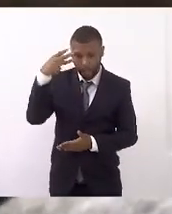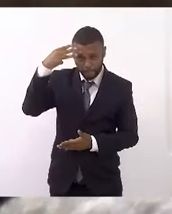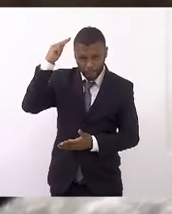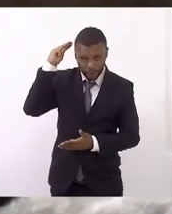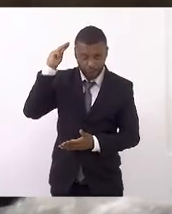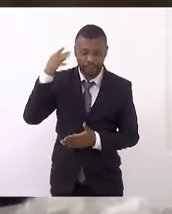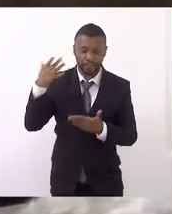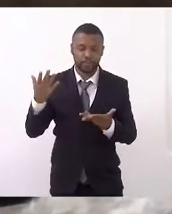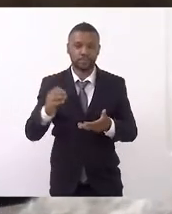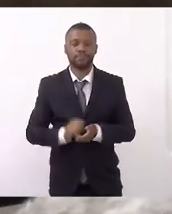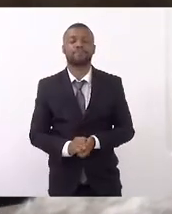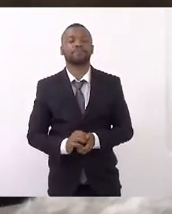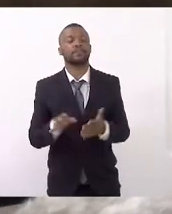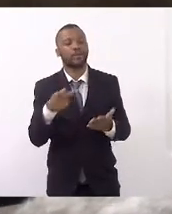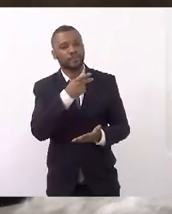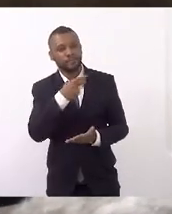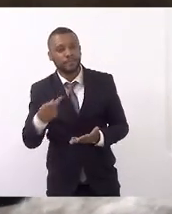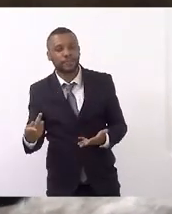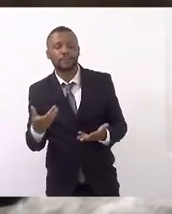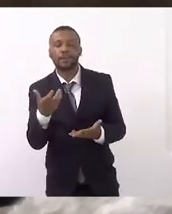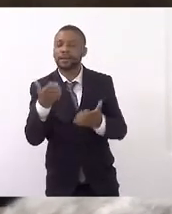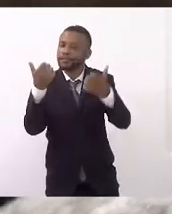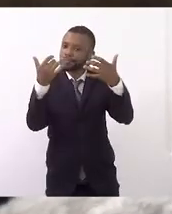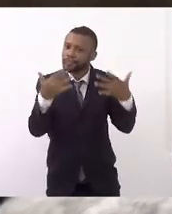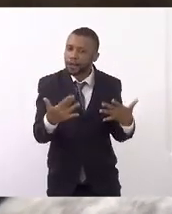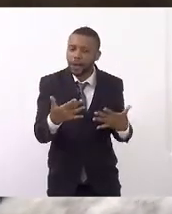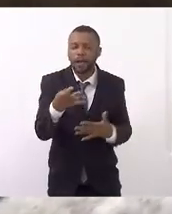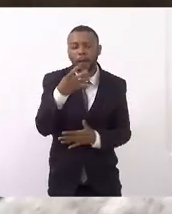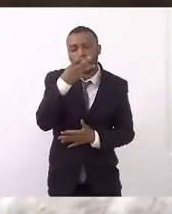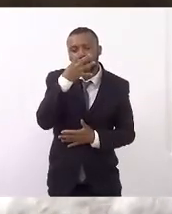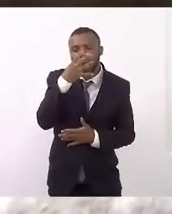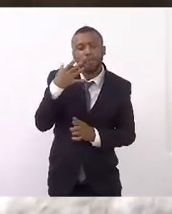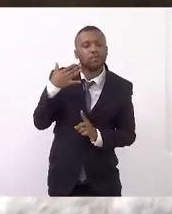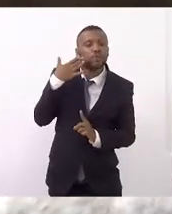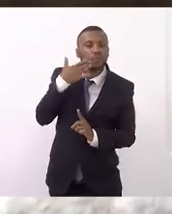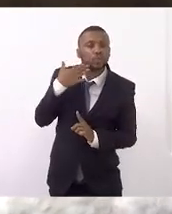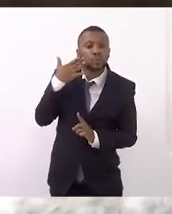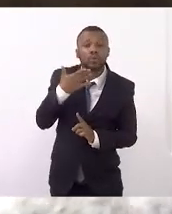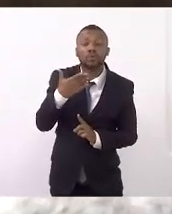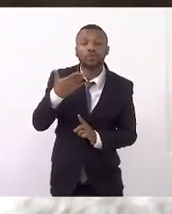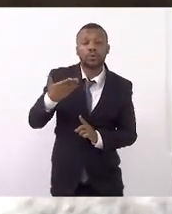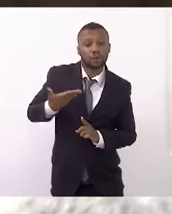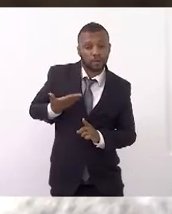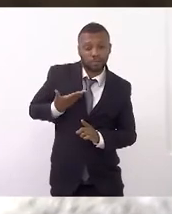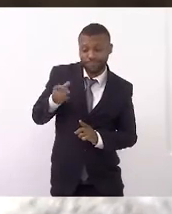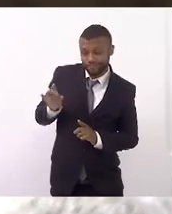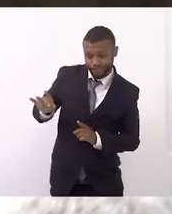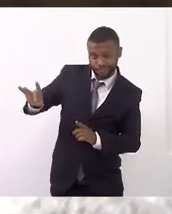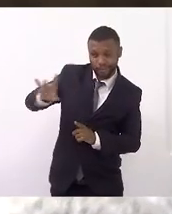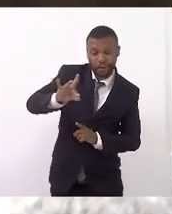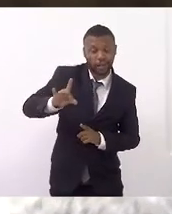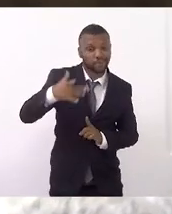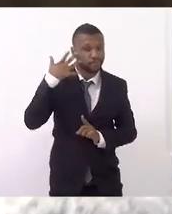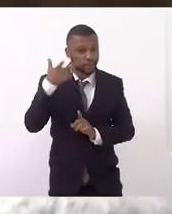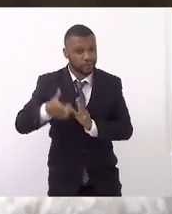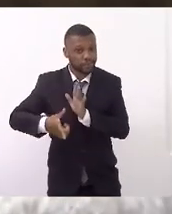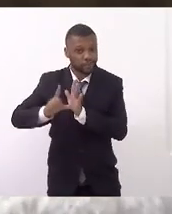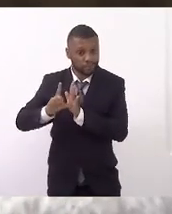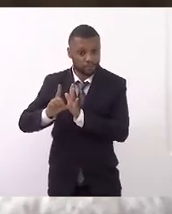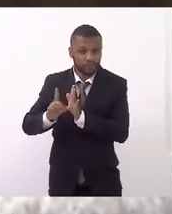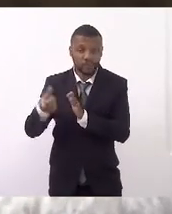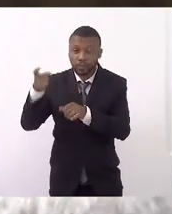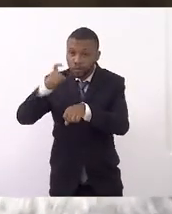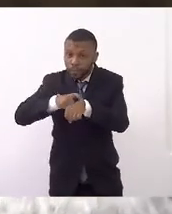dizer, ouvindo os meus colegas que me antecederam, que quando o projeto de lei aplica uma